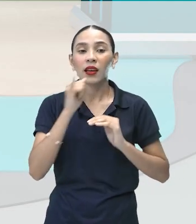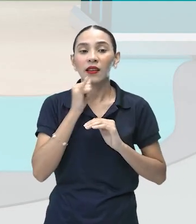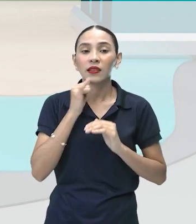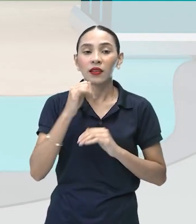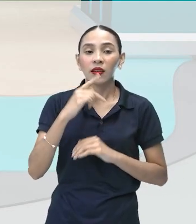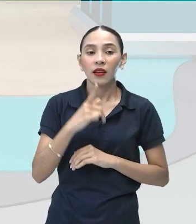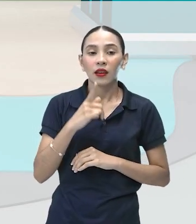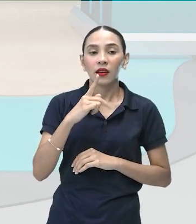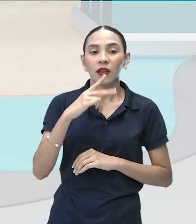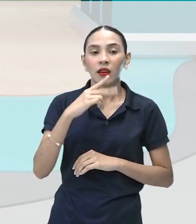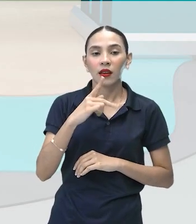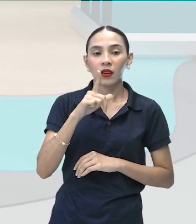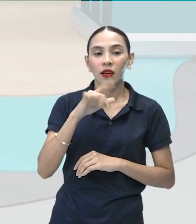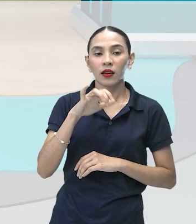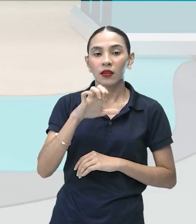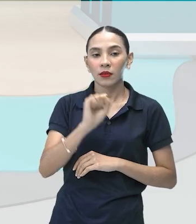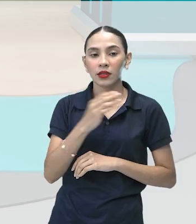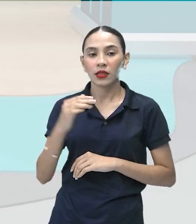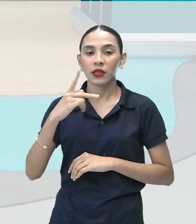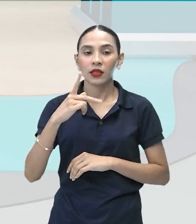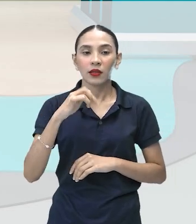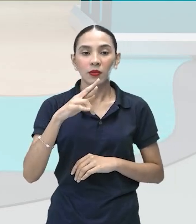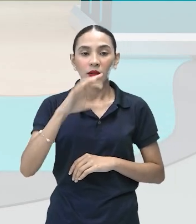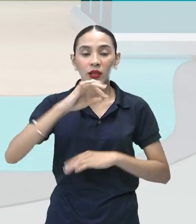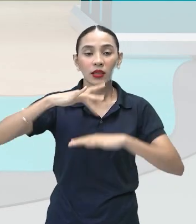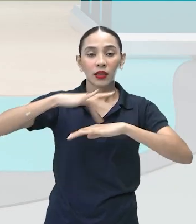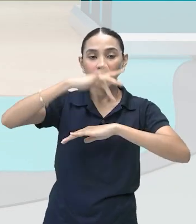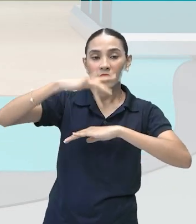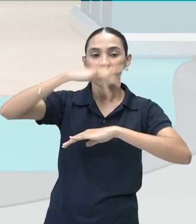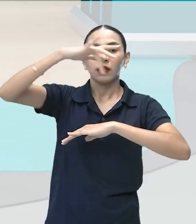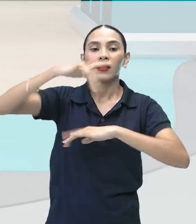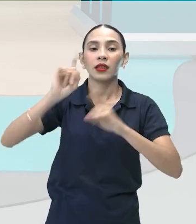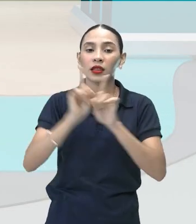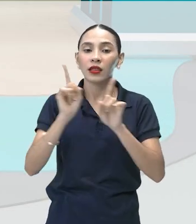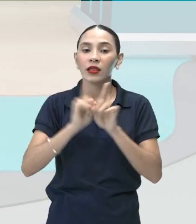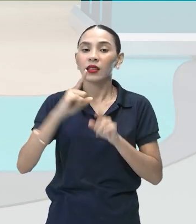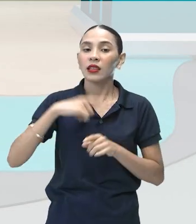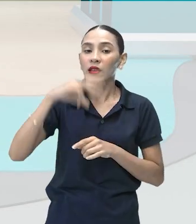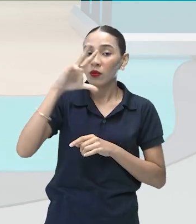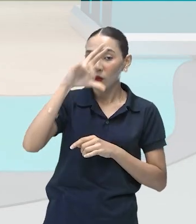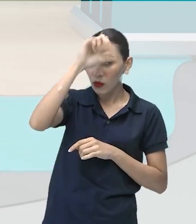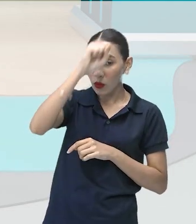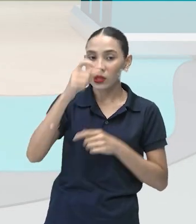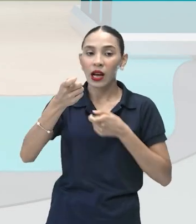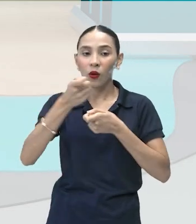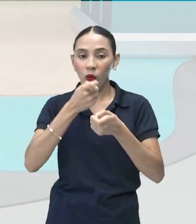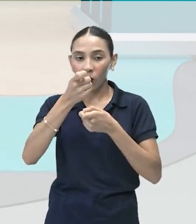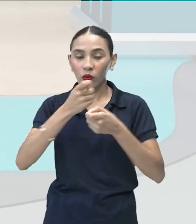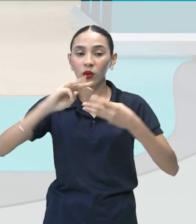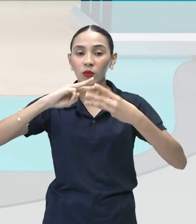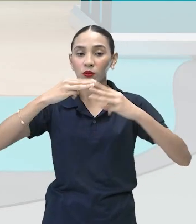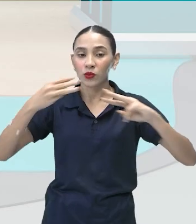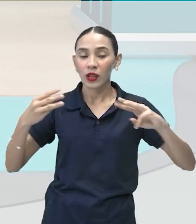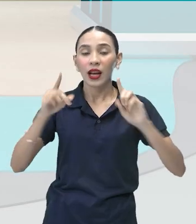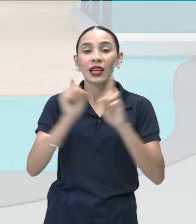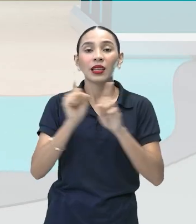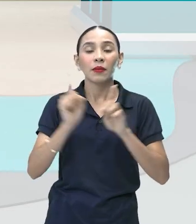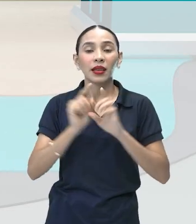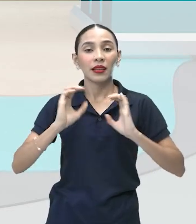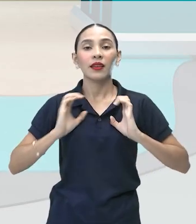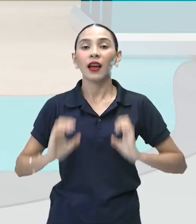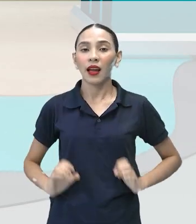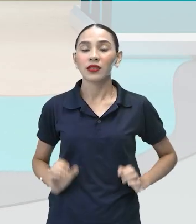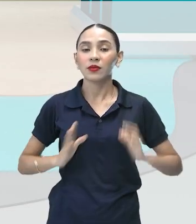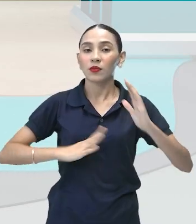plié, piruetas, arabesques, exigindo precisão, controle muscular e